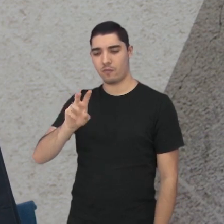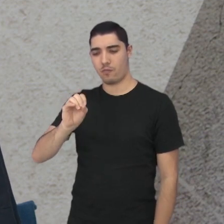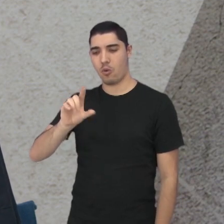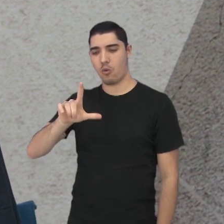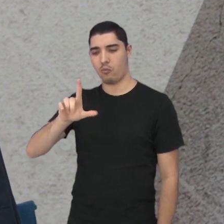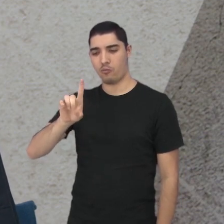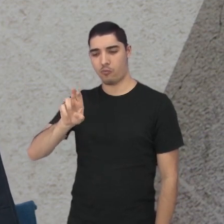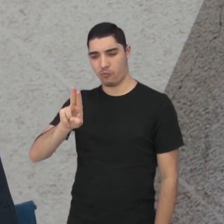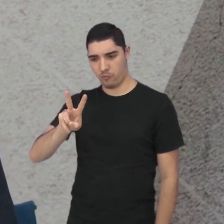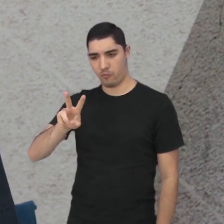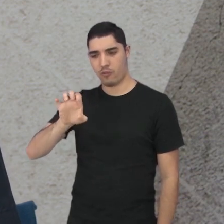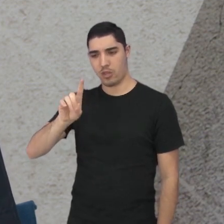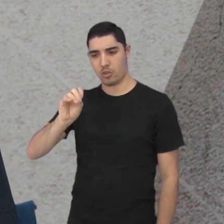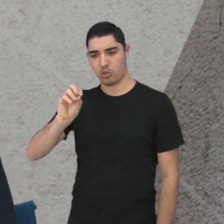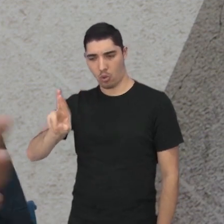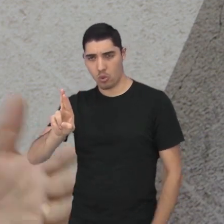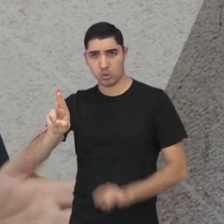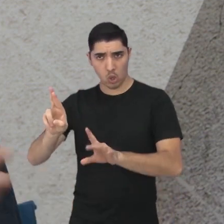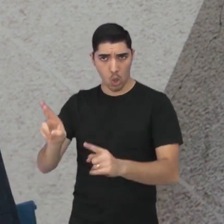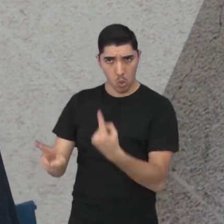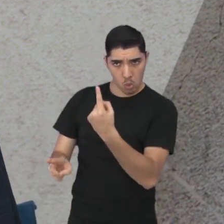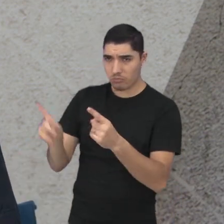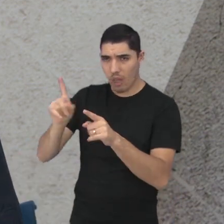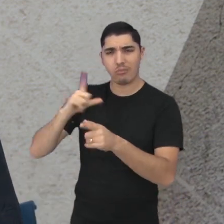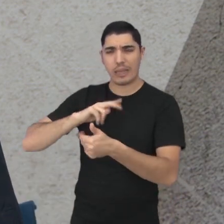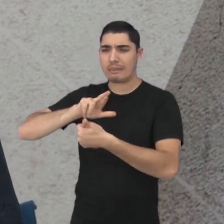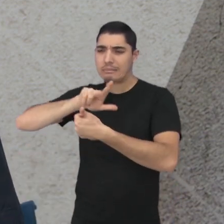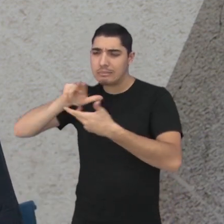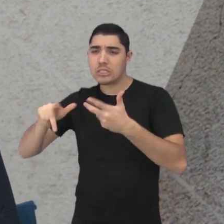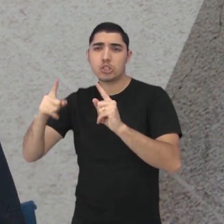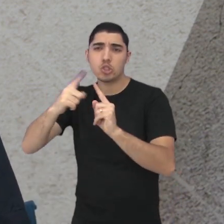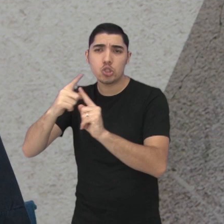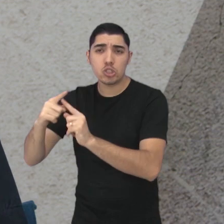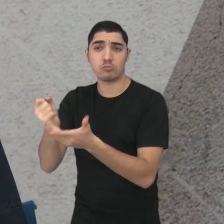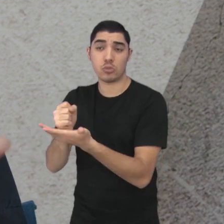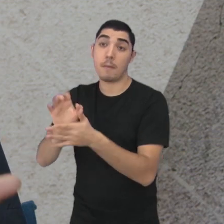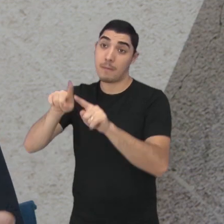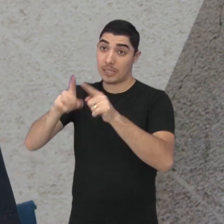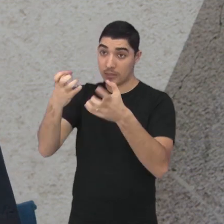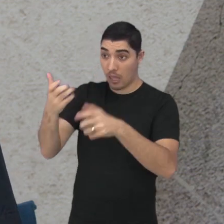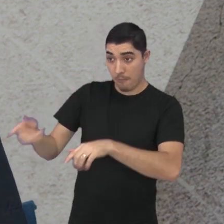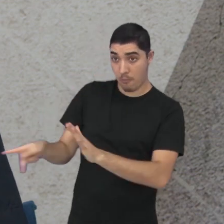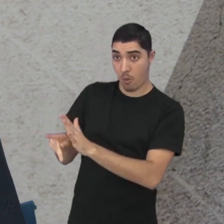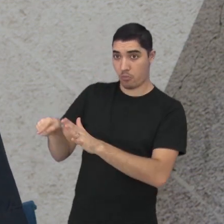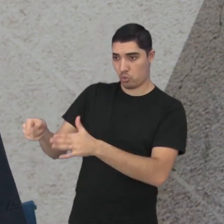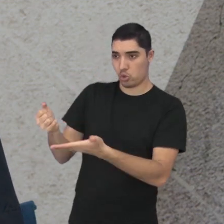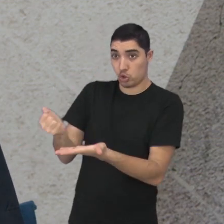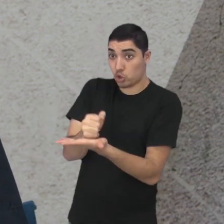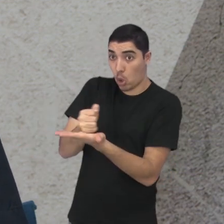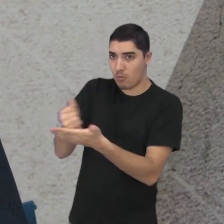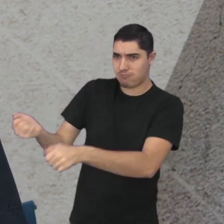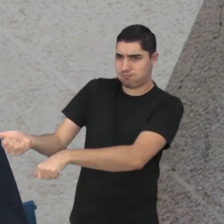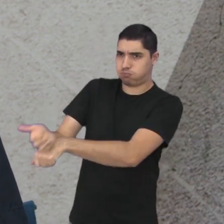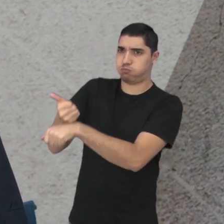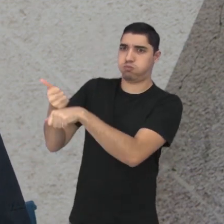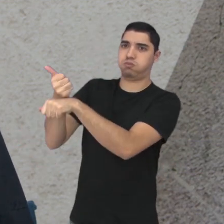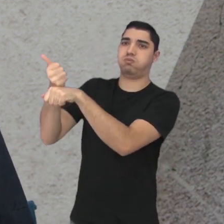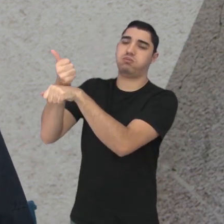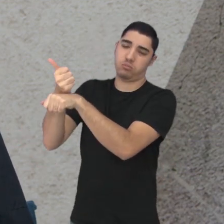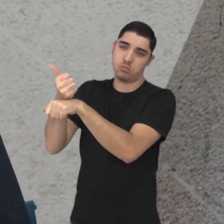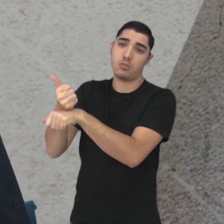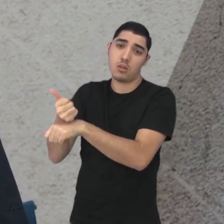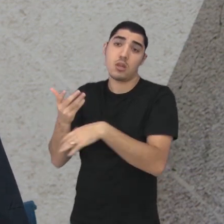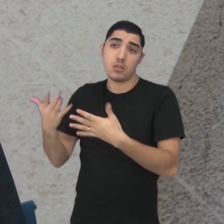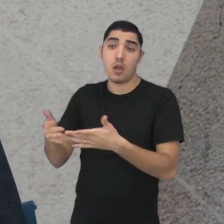acabam criando toda a etapa de desenvolvimento de um jogo, mas para um jogo mais profissional, aí acaba